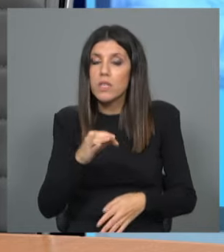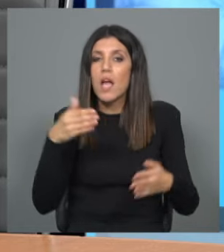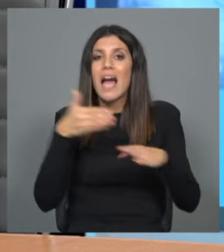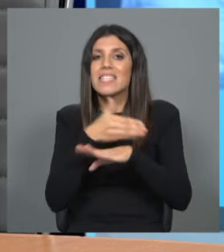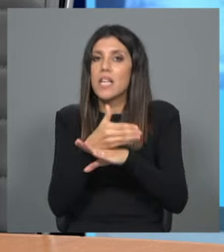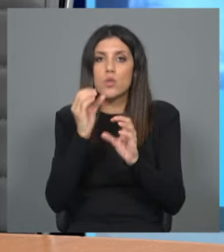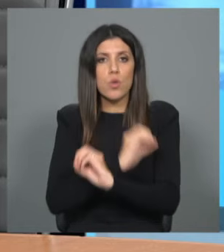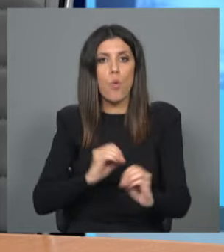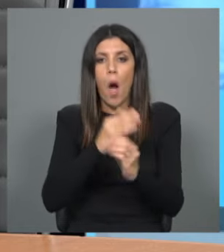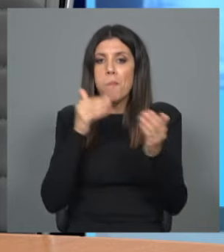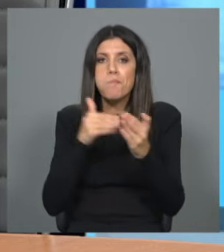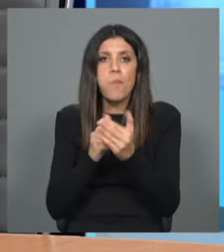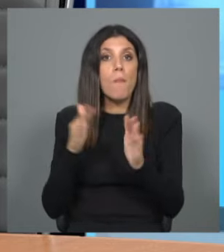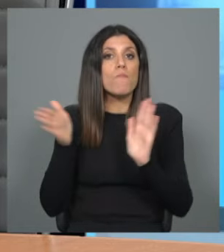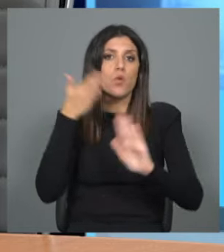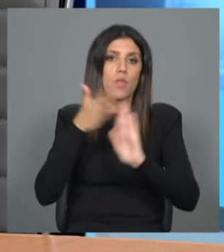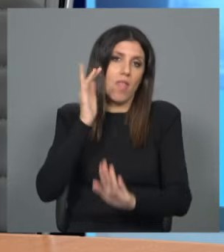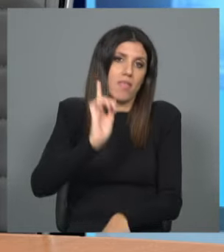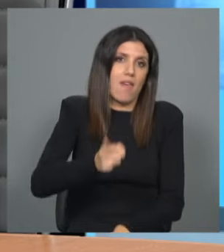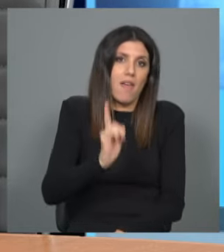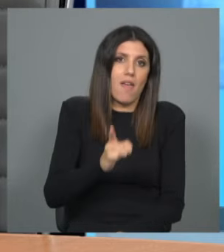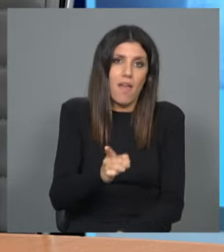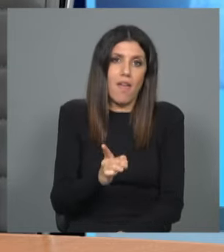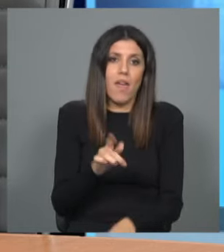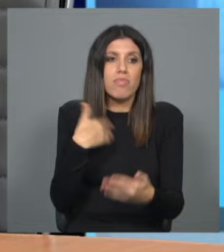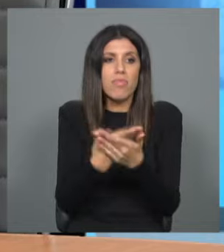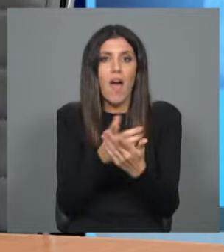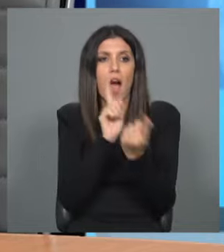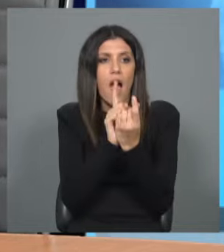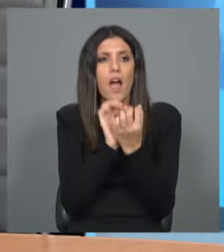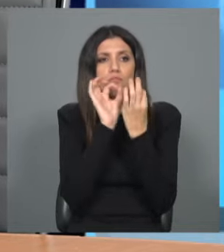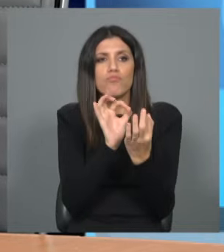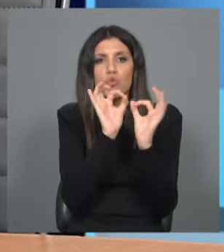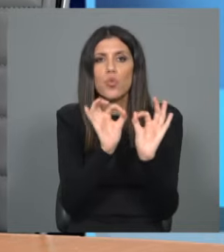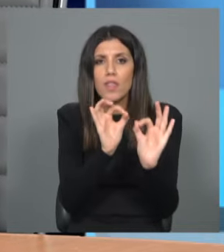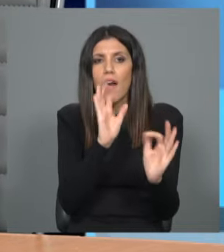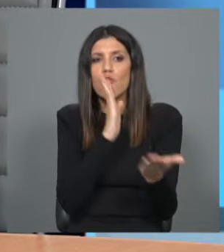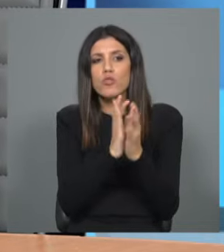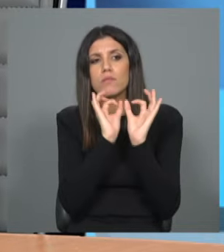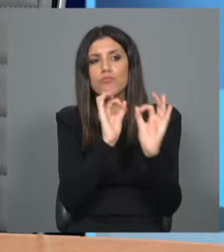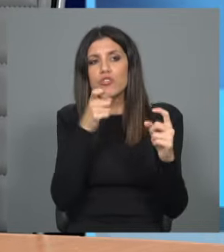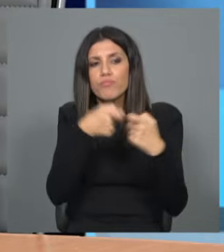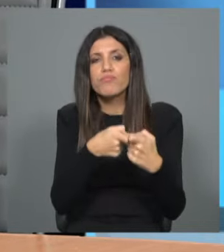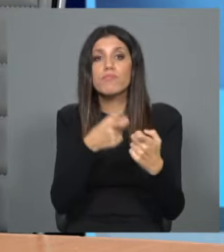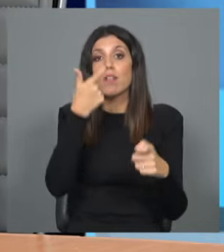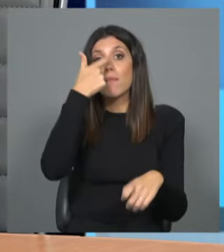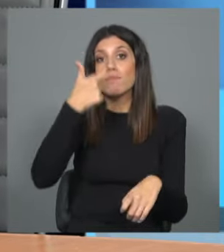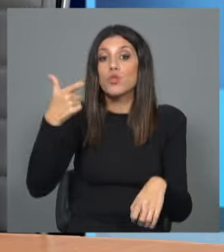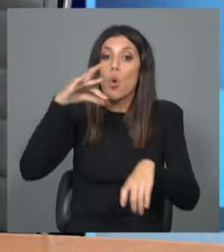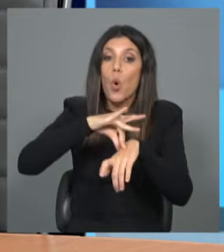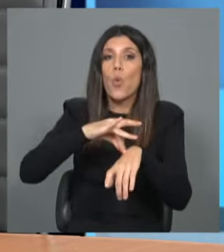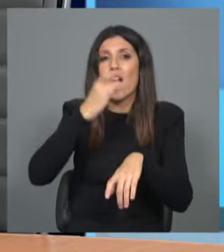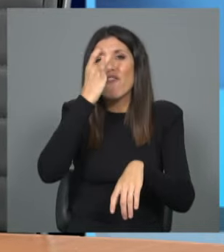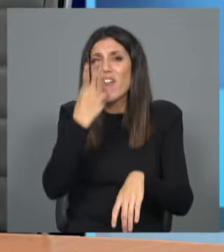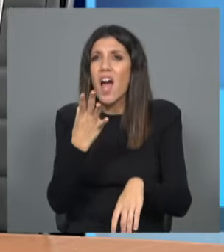é a verdadeira prioridade. Estamos a falar de doentes frágeis, vulneráveis por causa da doença, mas